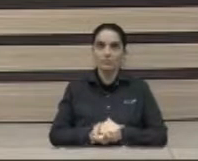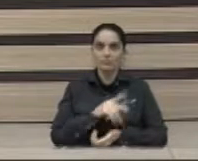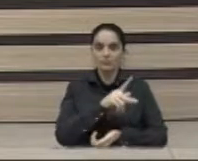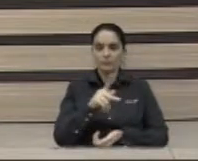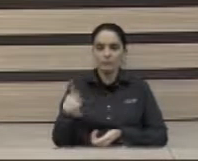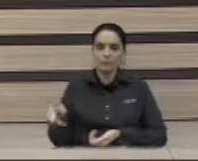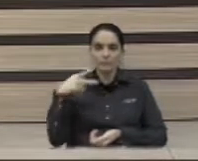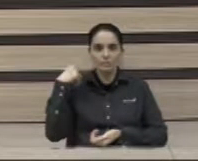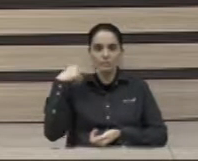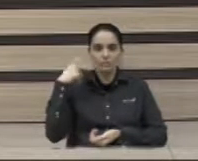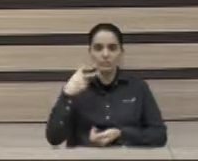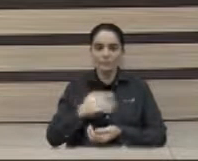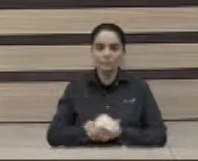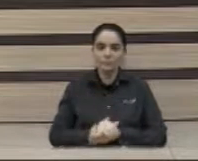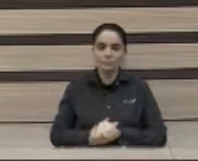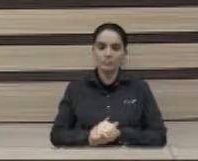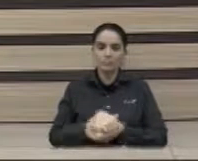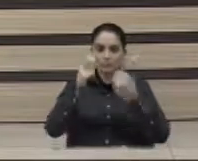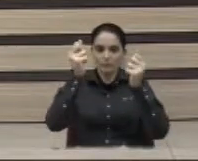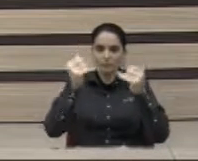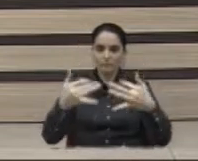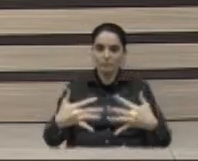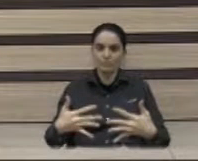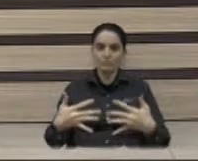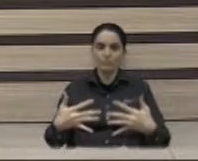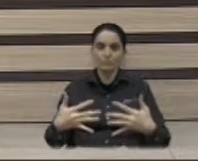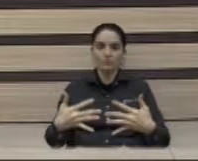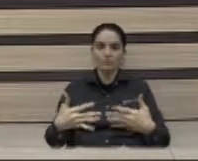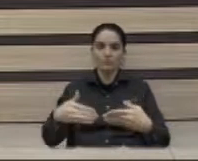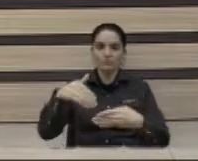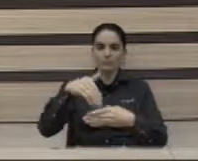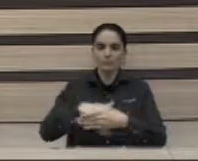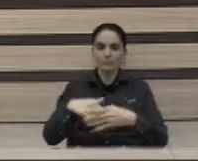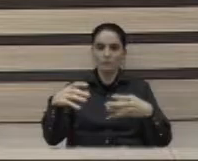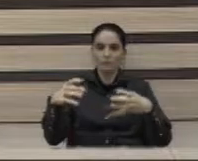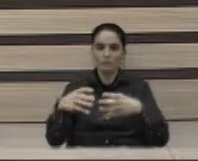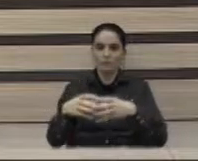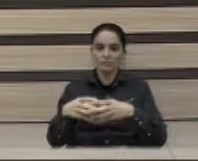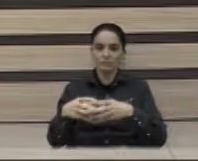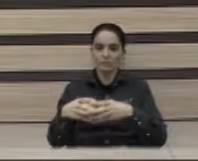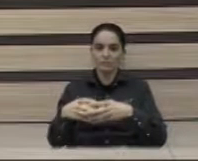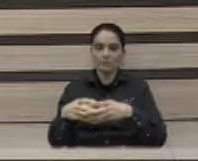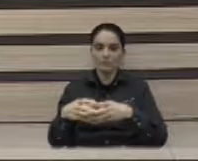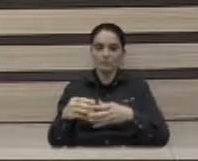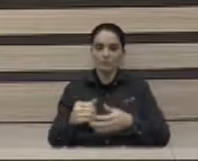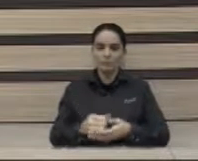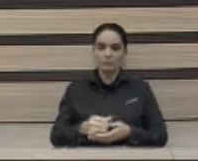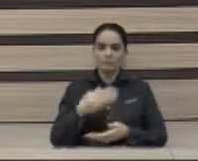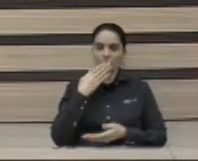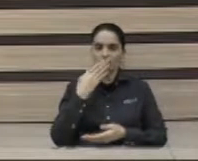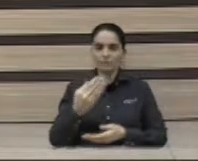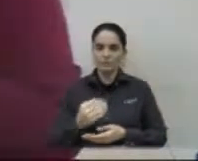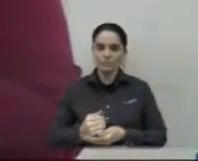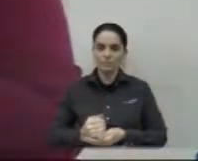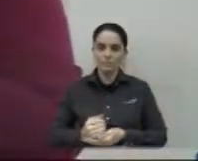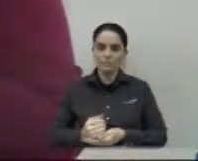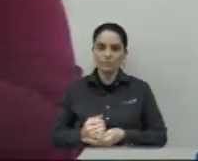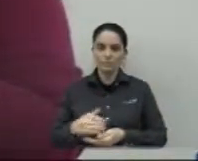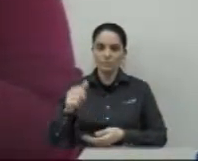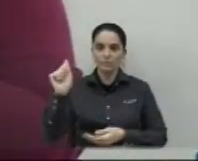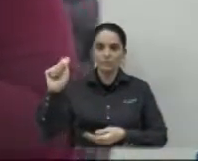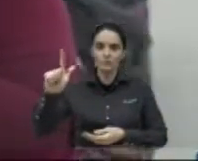presidente, nobres colegas, justificar nesse votação em bloco a minha propositura do nome de rua do seu Áureo